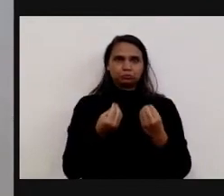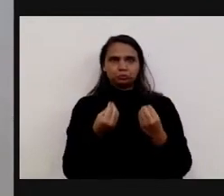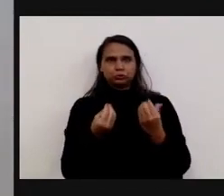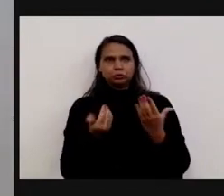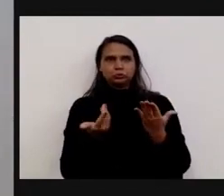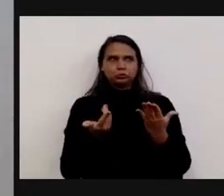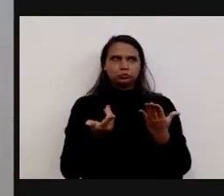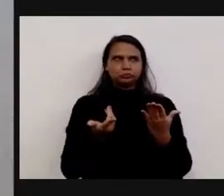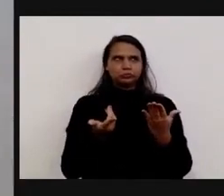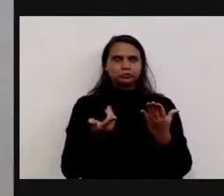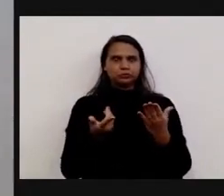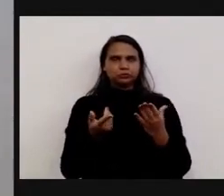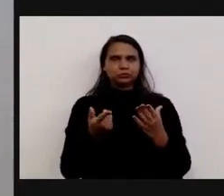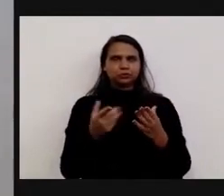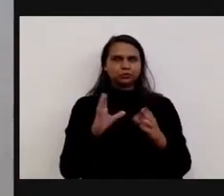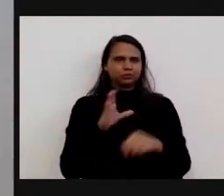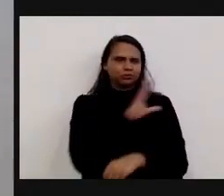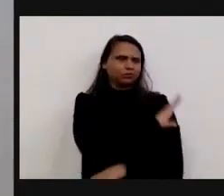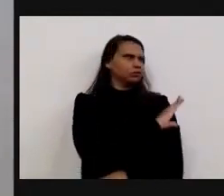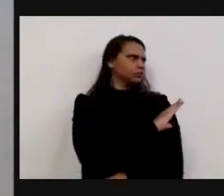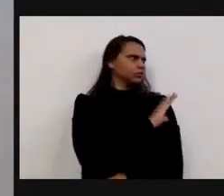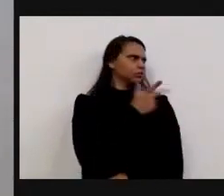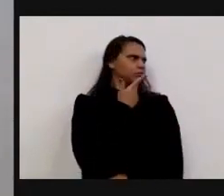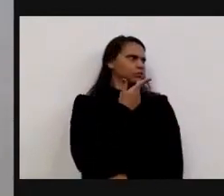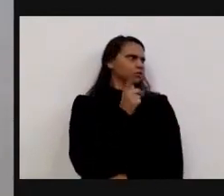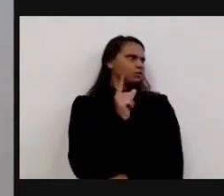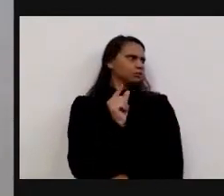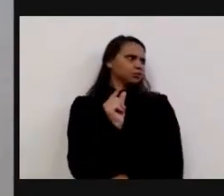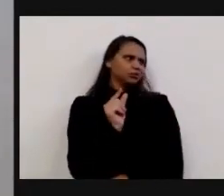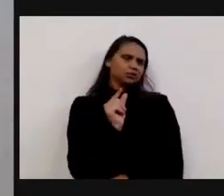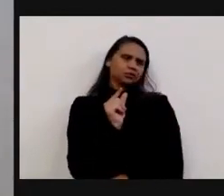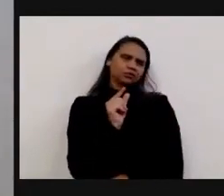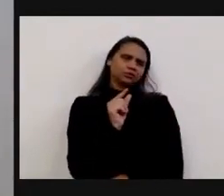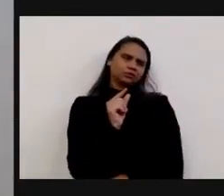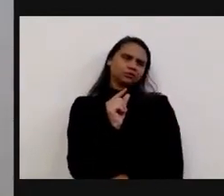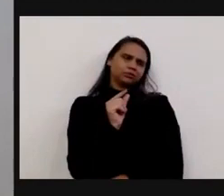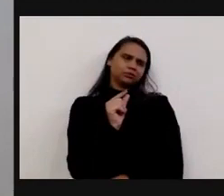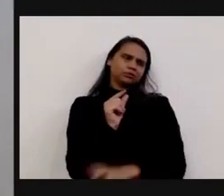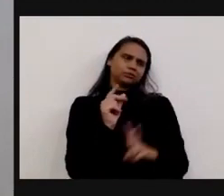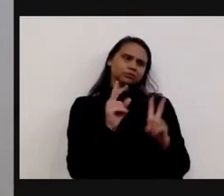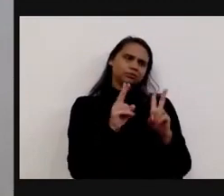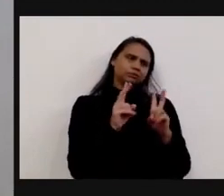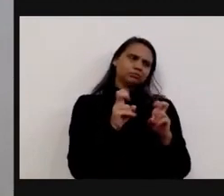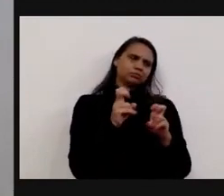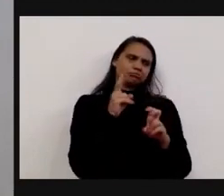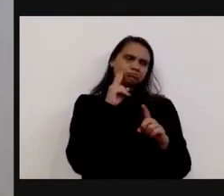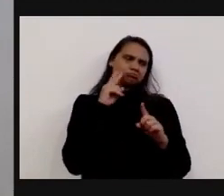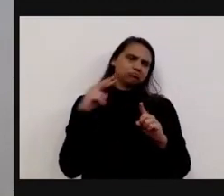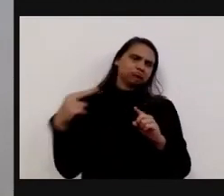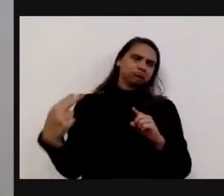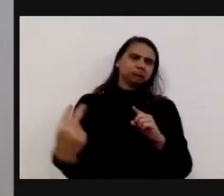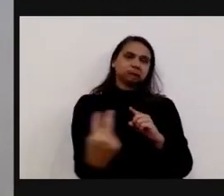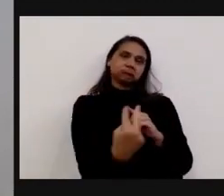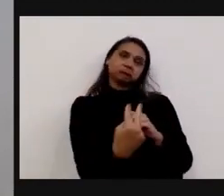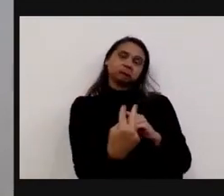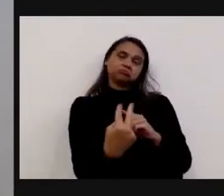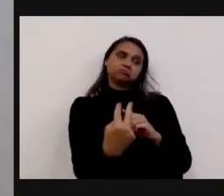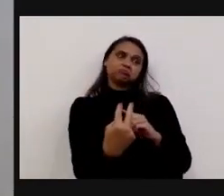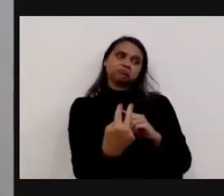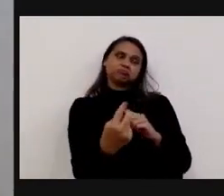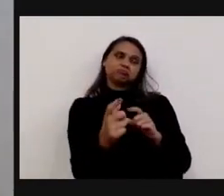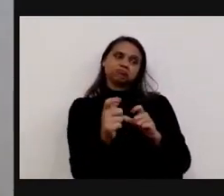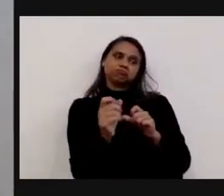coordenação Fala um pouquinho disso como é que você vê essa essa digamos Sem condição